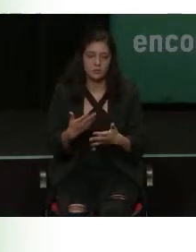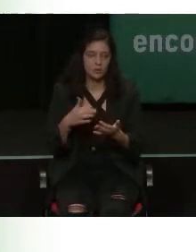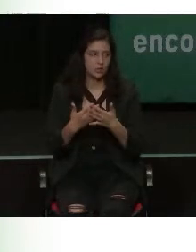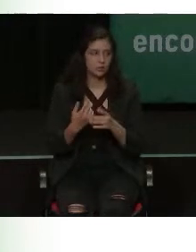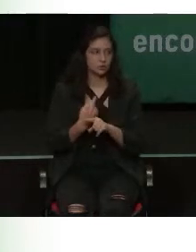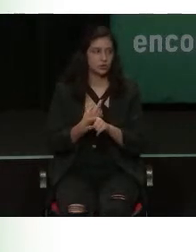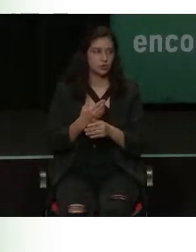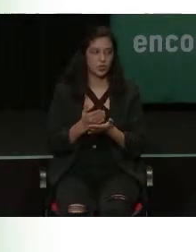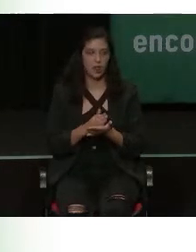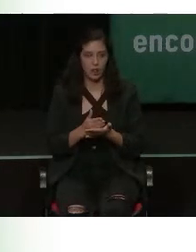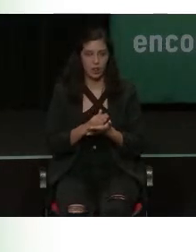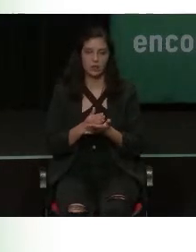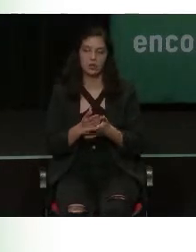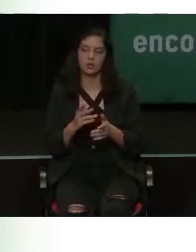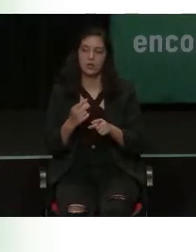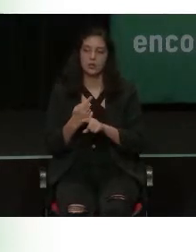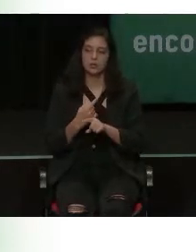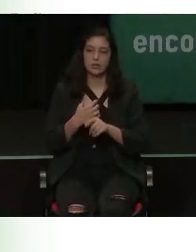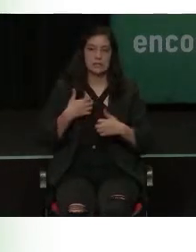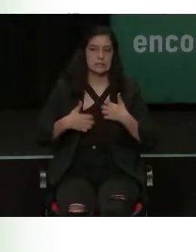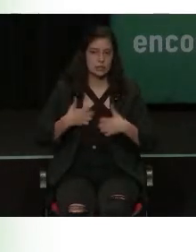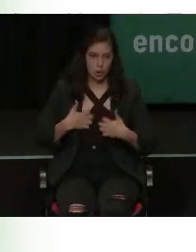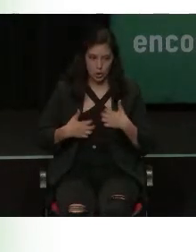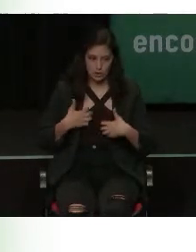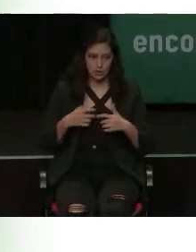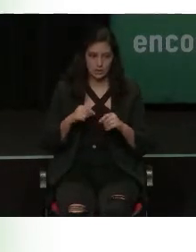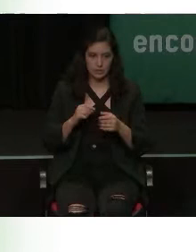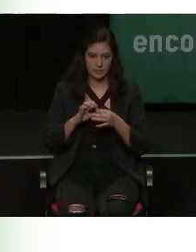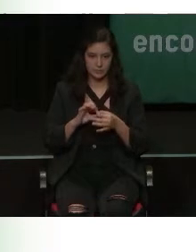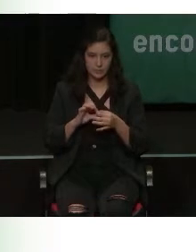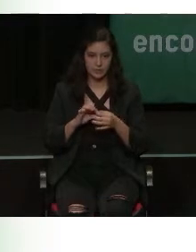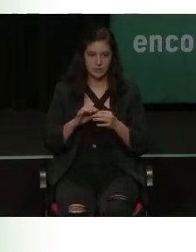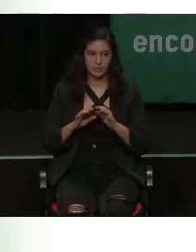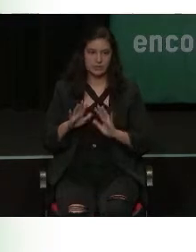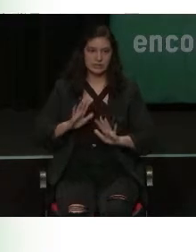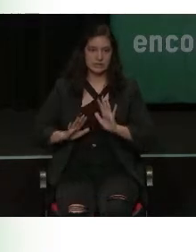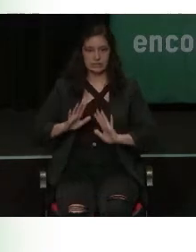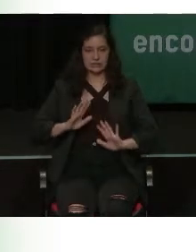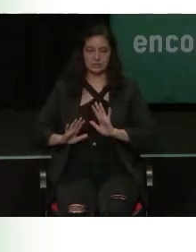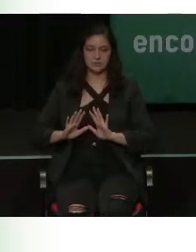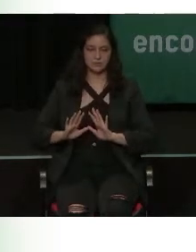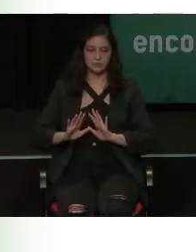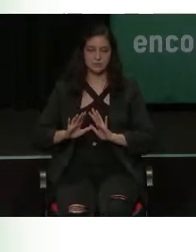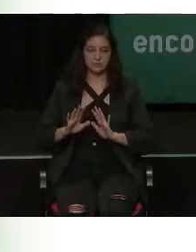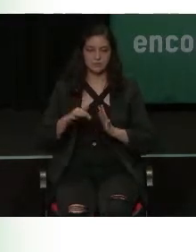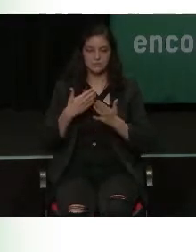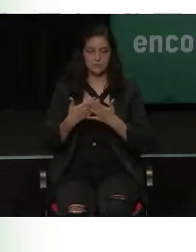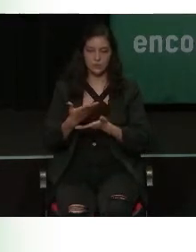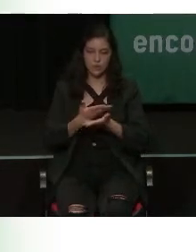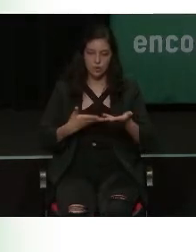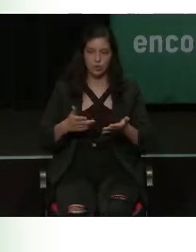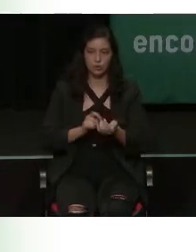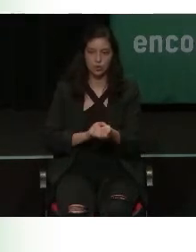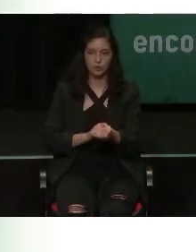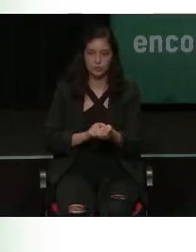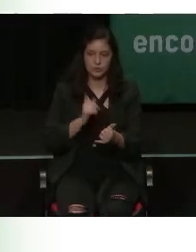insegura, nomeadamente a vinculação ansiosa e vinculação evitante, também envolvem-se mais em